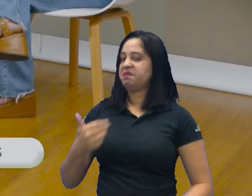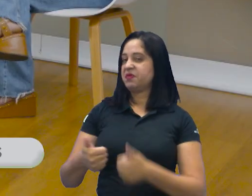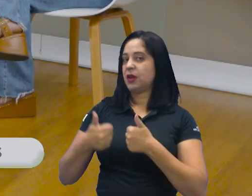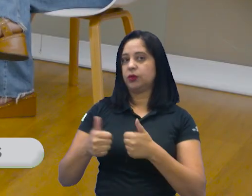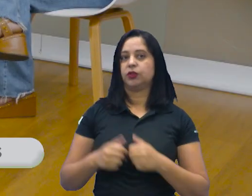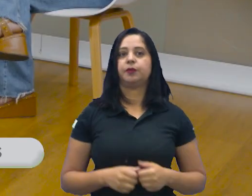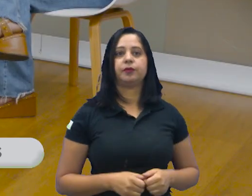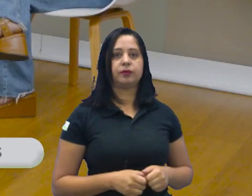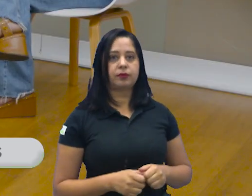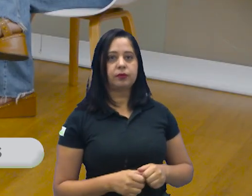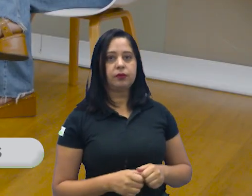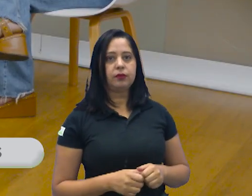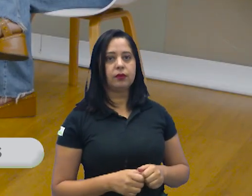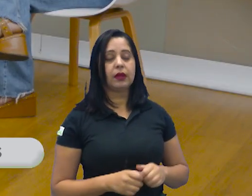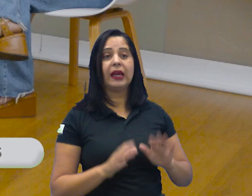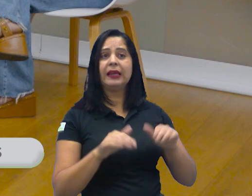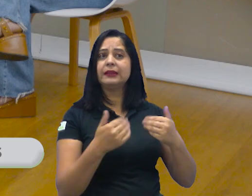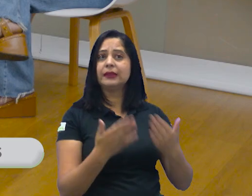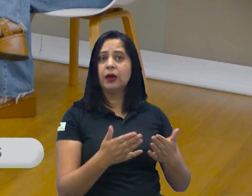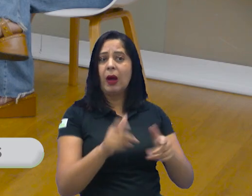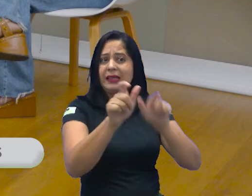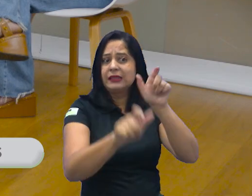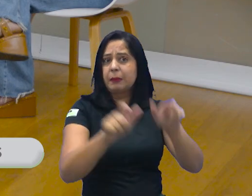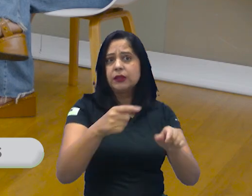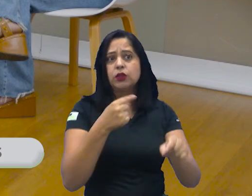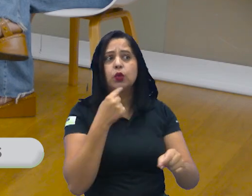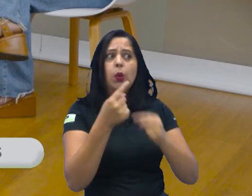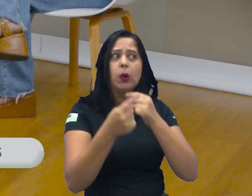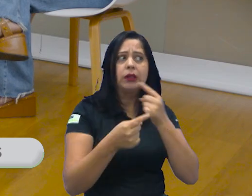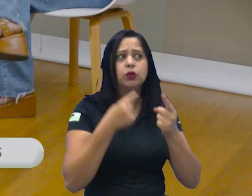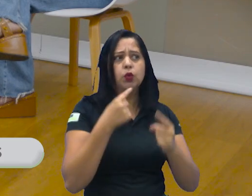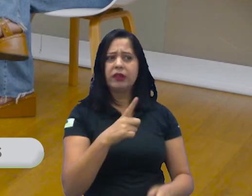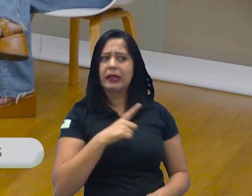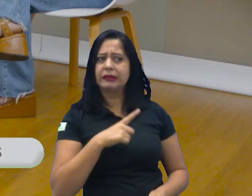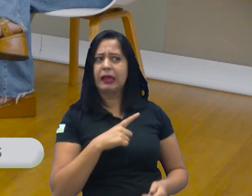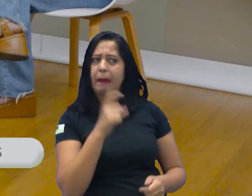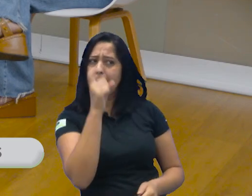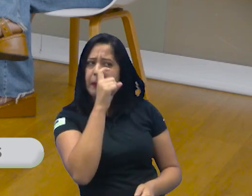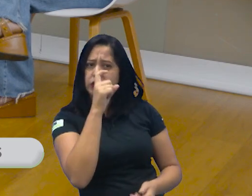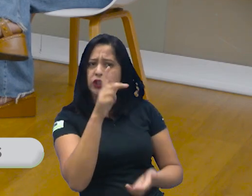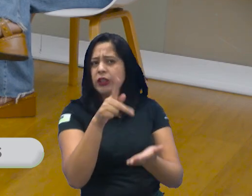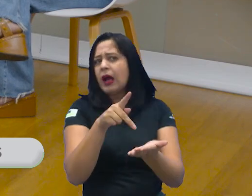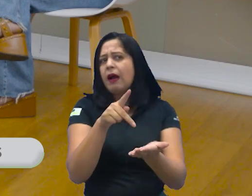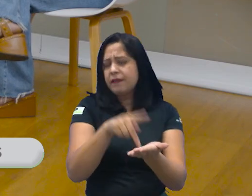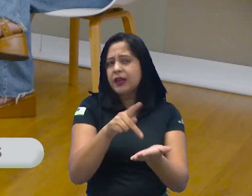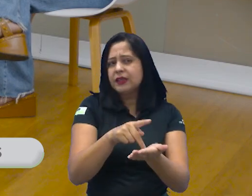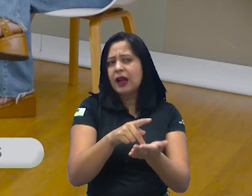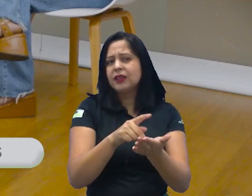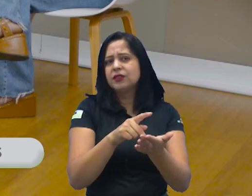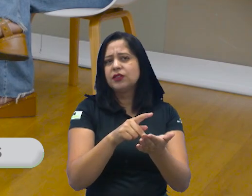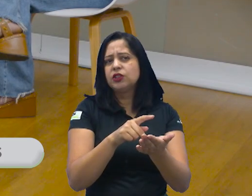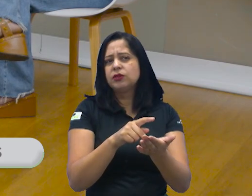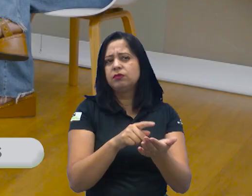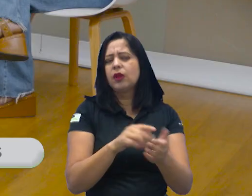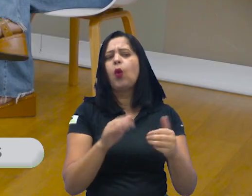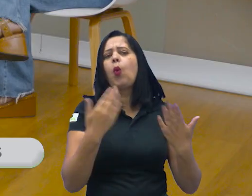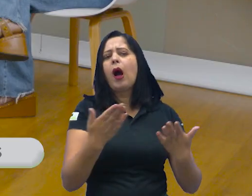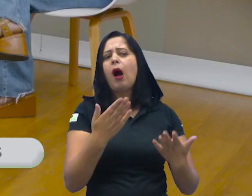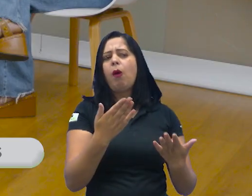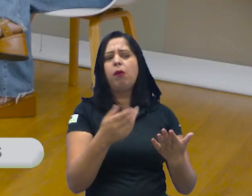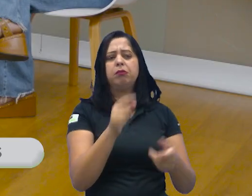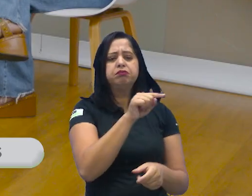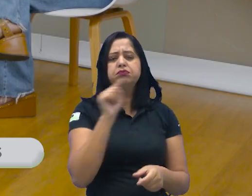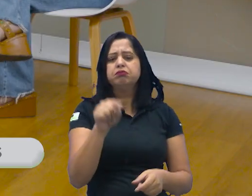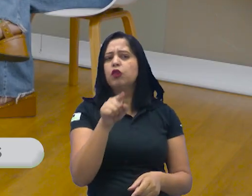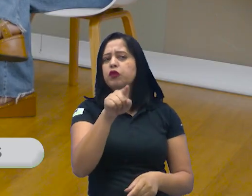também que gera muitas dúvidas, né? E alguns mitos. Quais são os principais equívocos, assim, que você recebe ou que você escuta no seu dia a